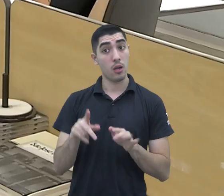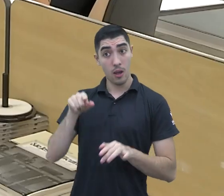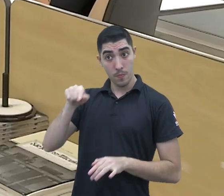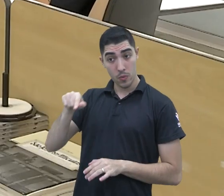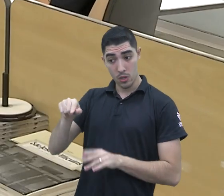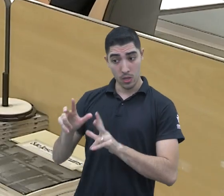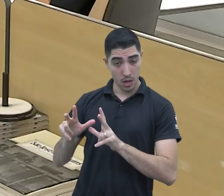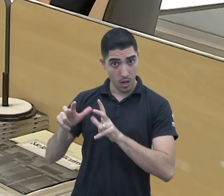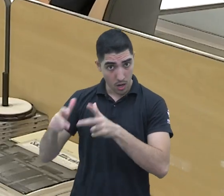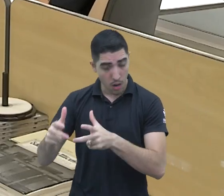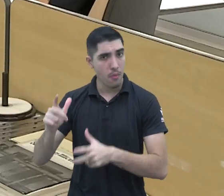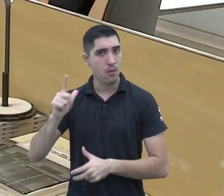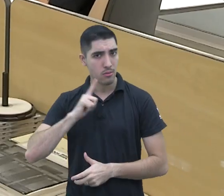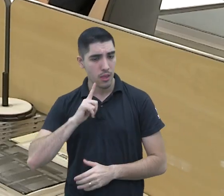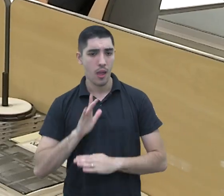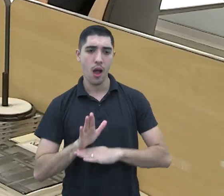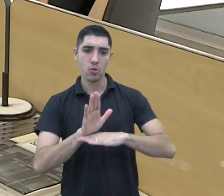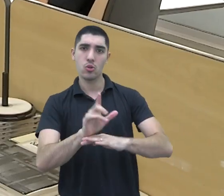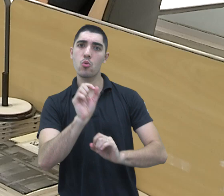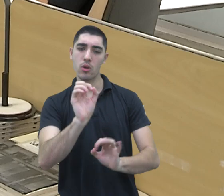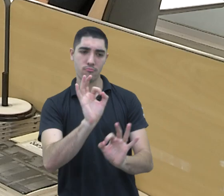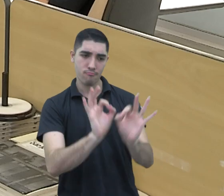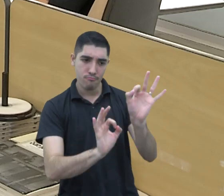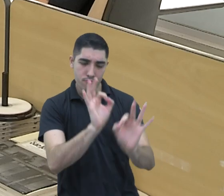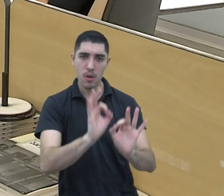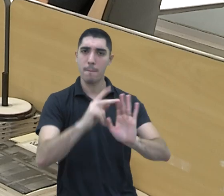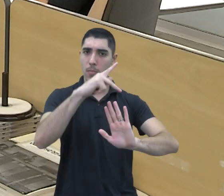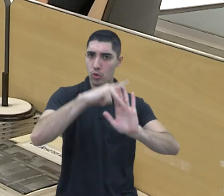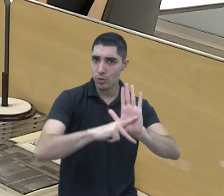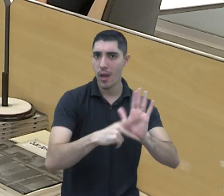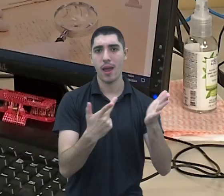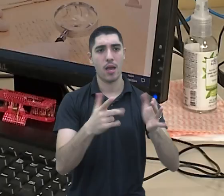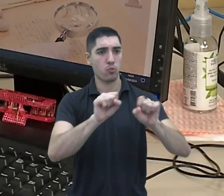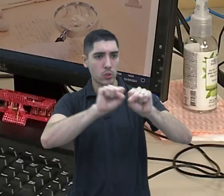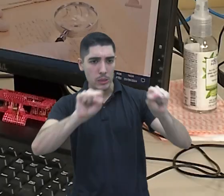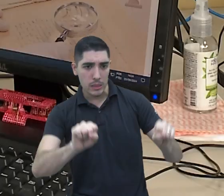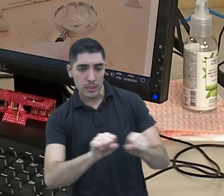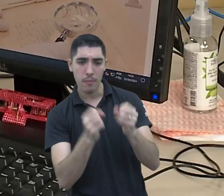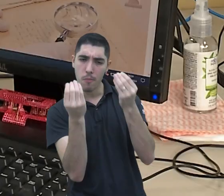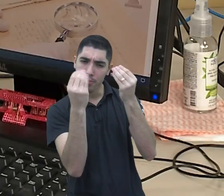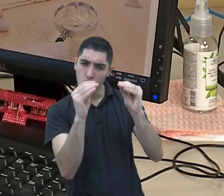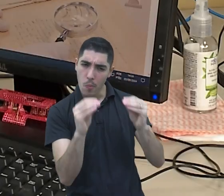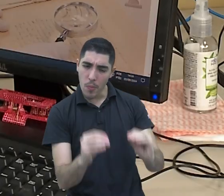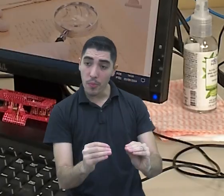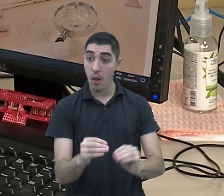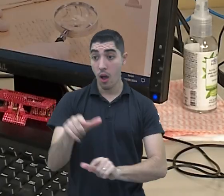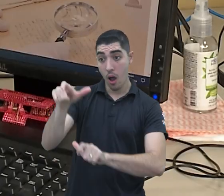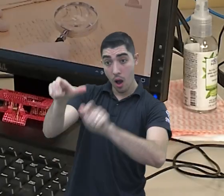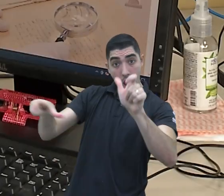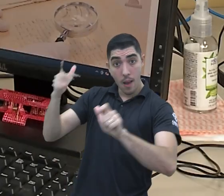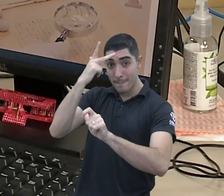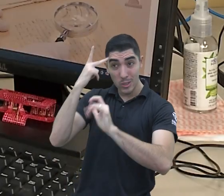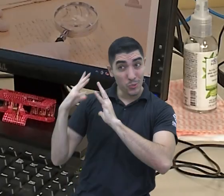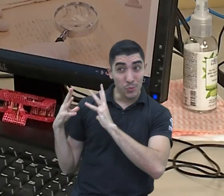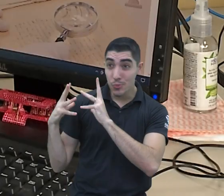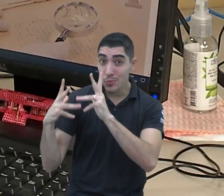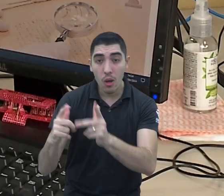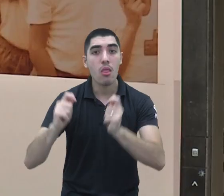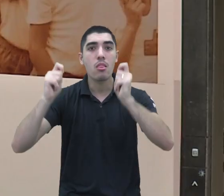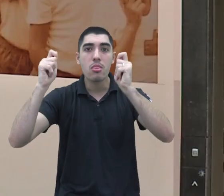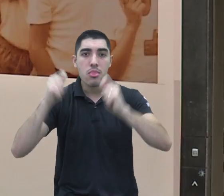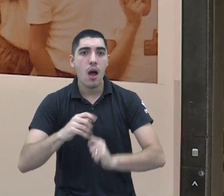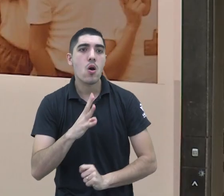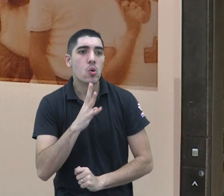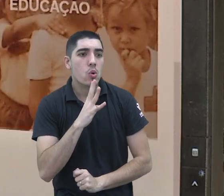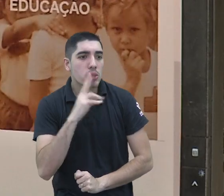O Legislativo contribui com o desenvolvimento de programas e plataformas que aproximam a comunidade